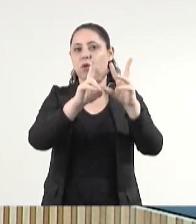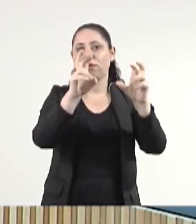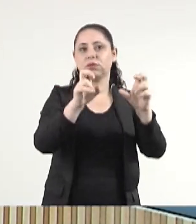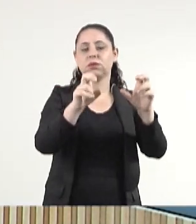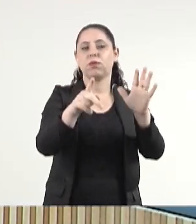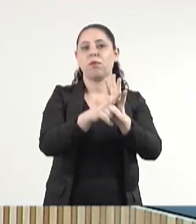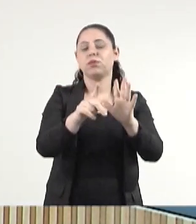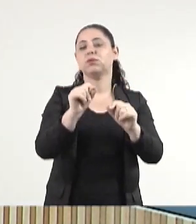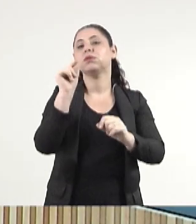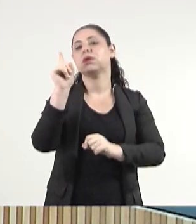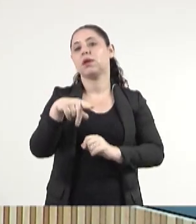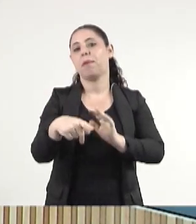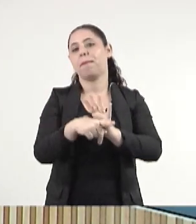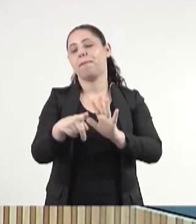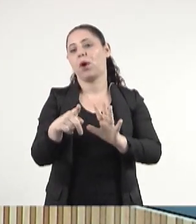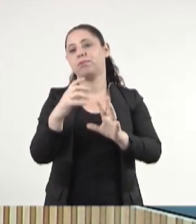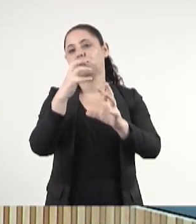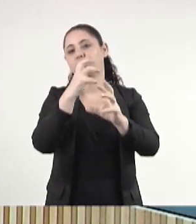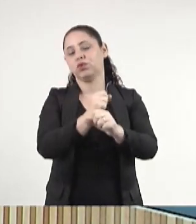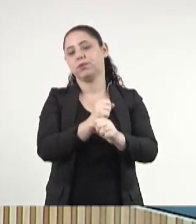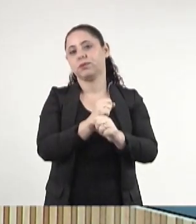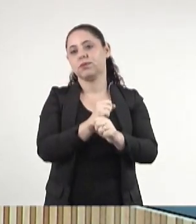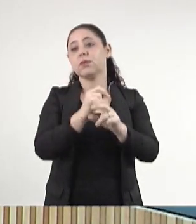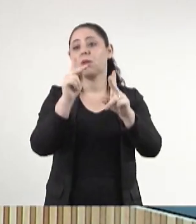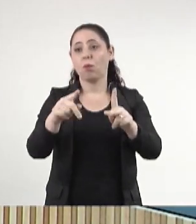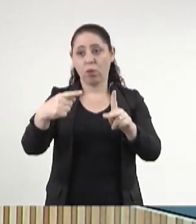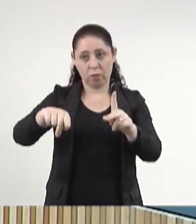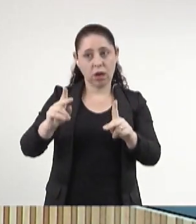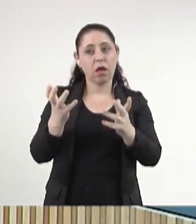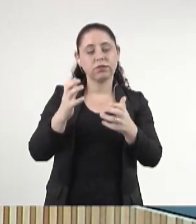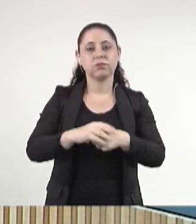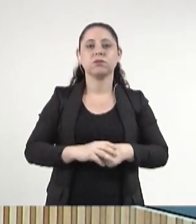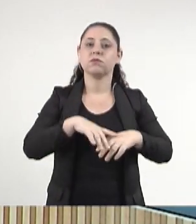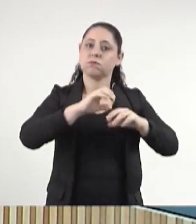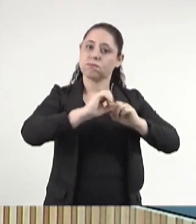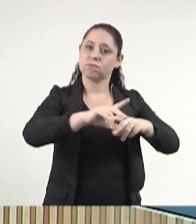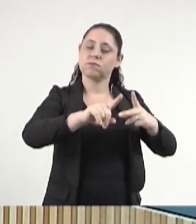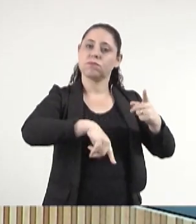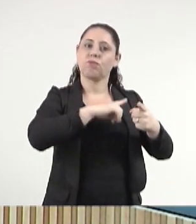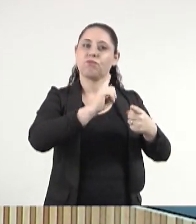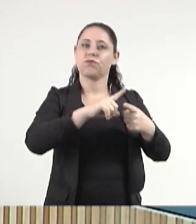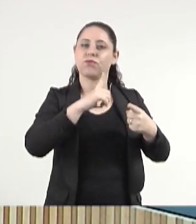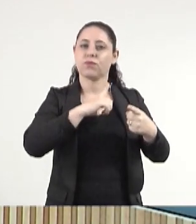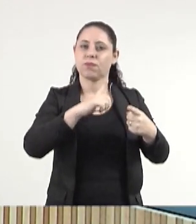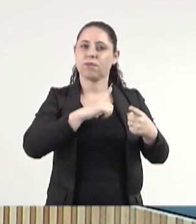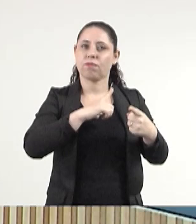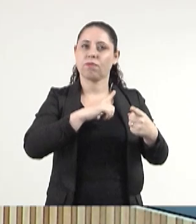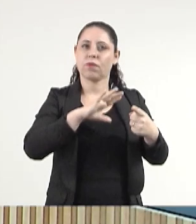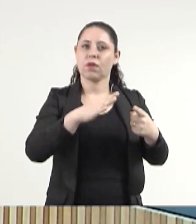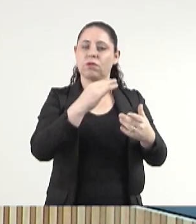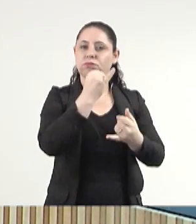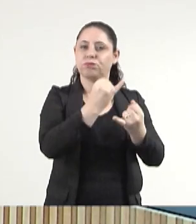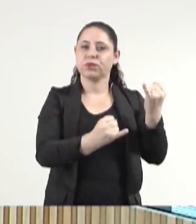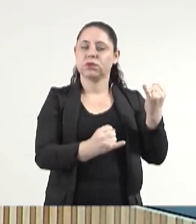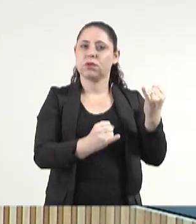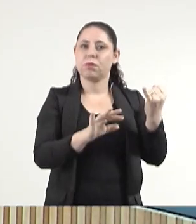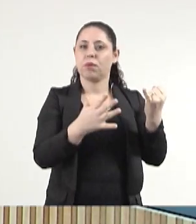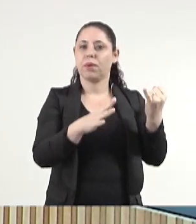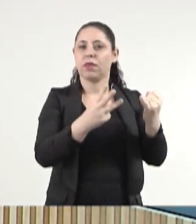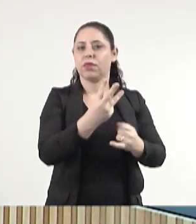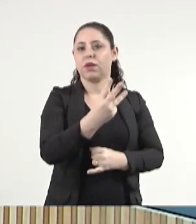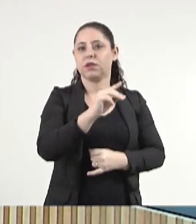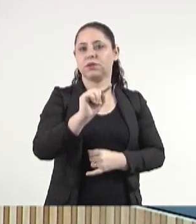os temas, aliás, que sempre interessam a população. A educação, por exemplo, deve ficar com a maior fatia,